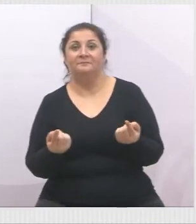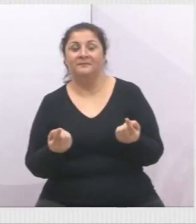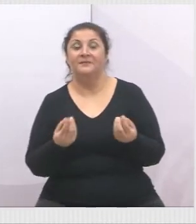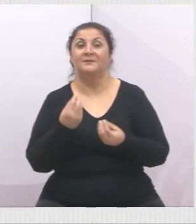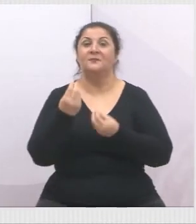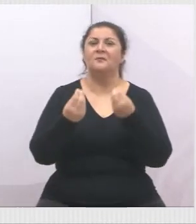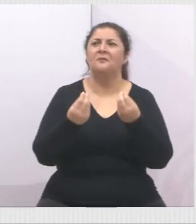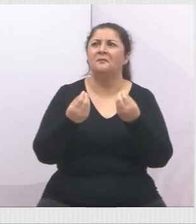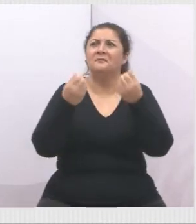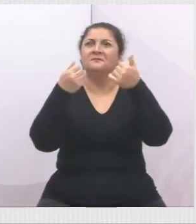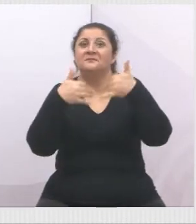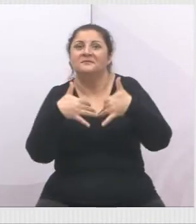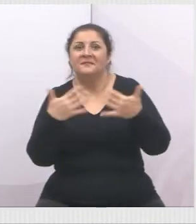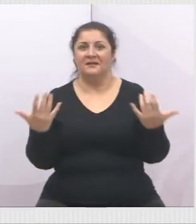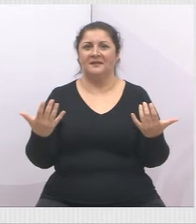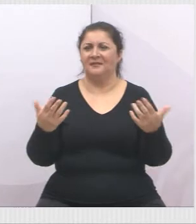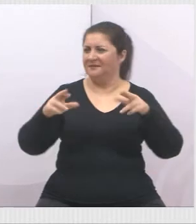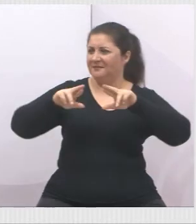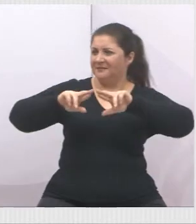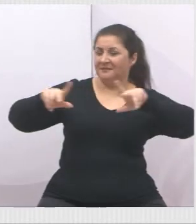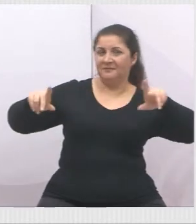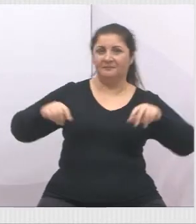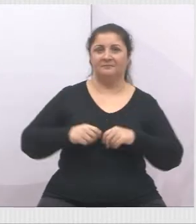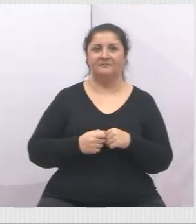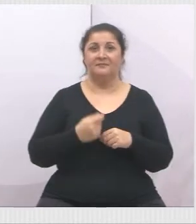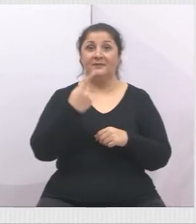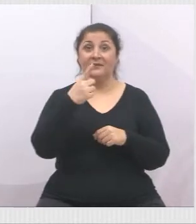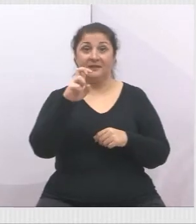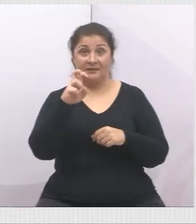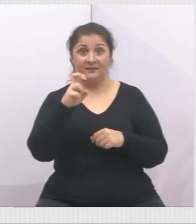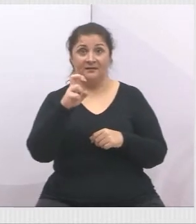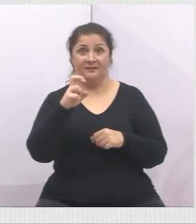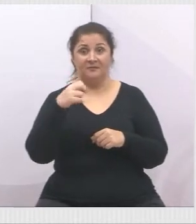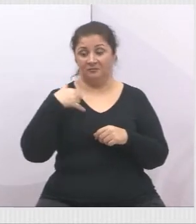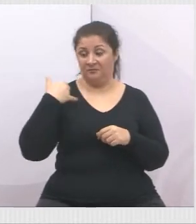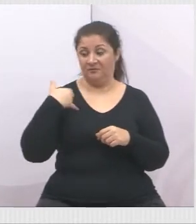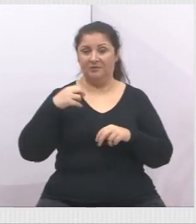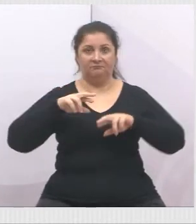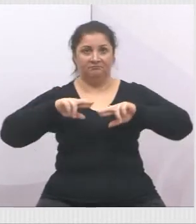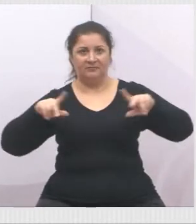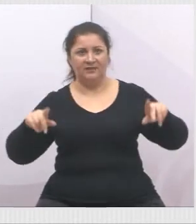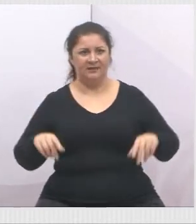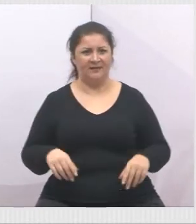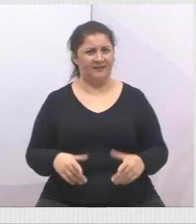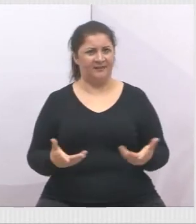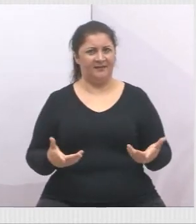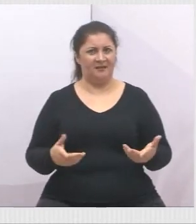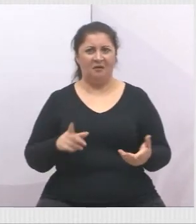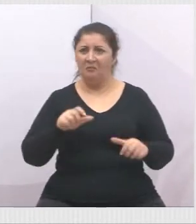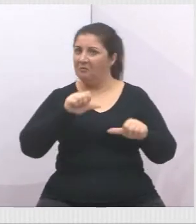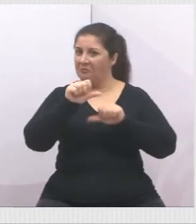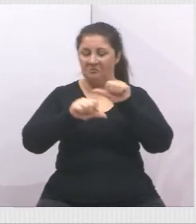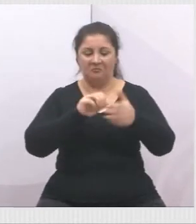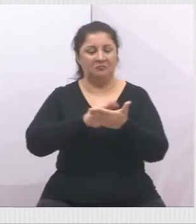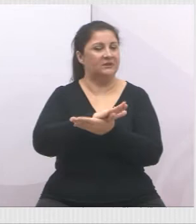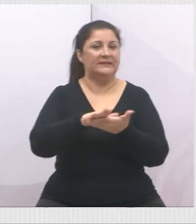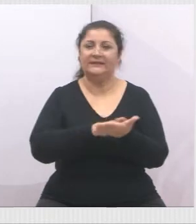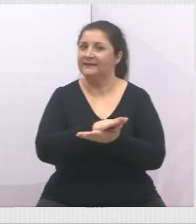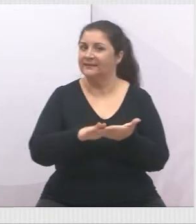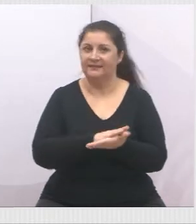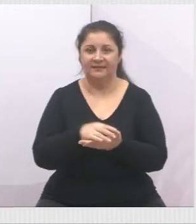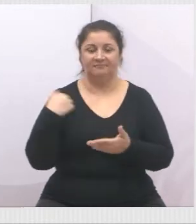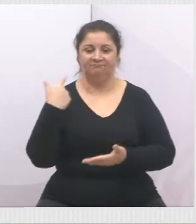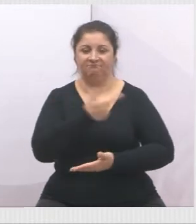explicar o inexplicável. 15 anos era a diferença de idade, que em nada alterava a nossa fraterna